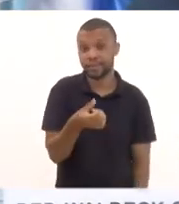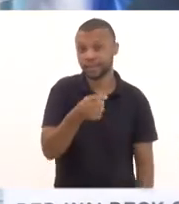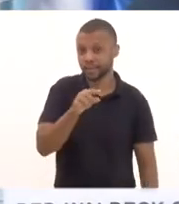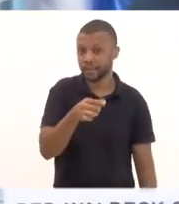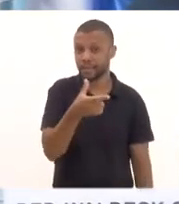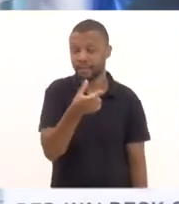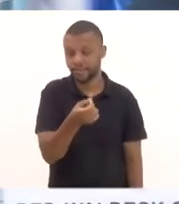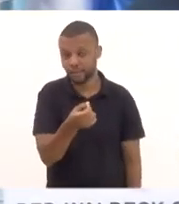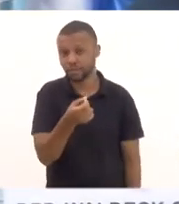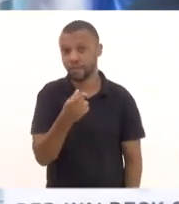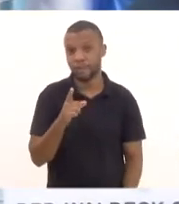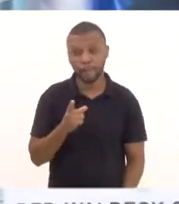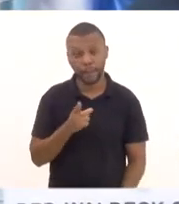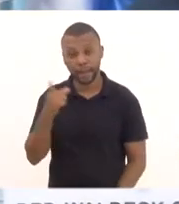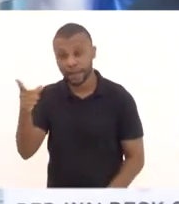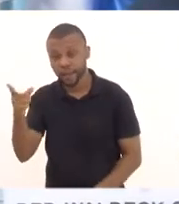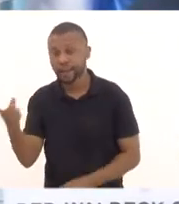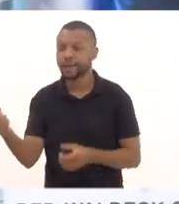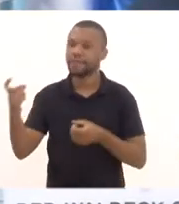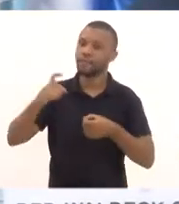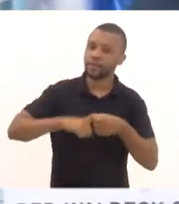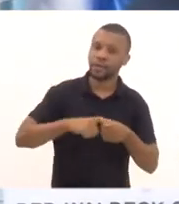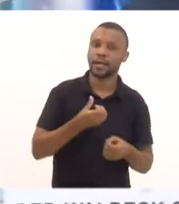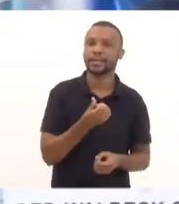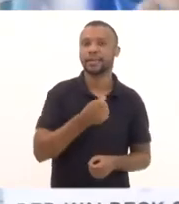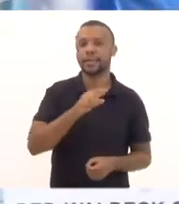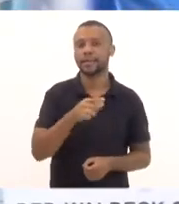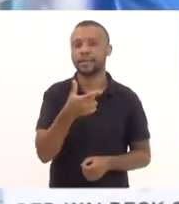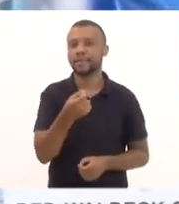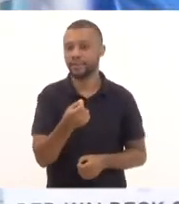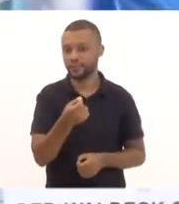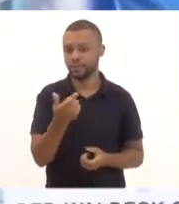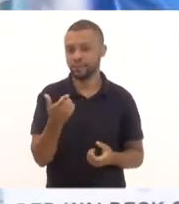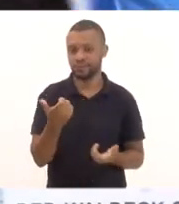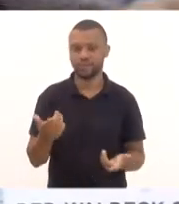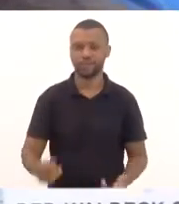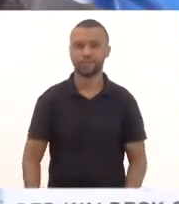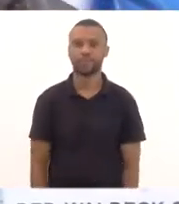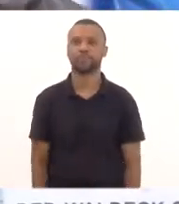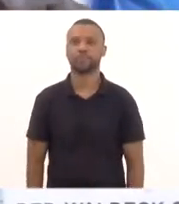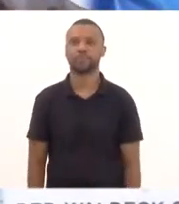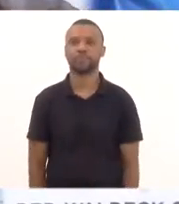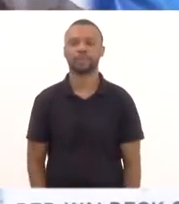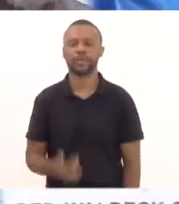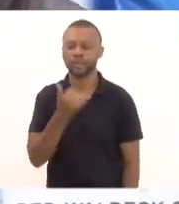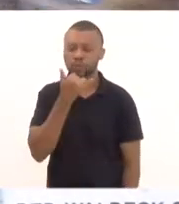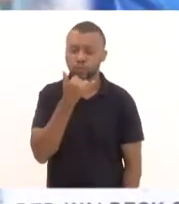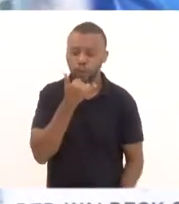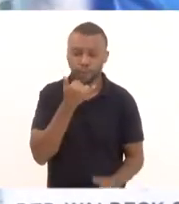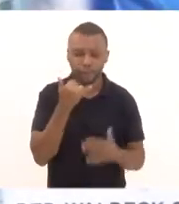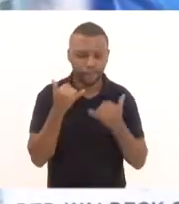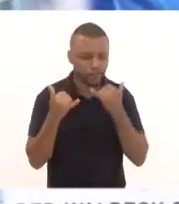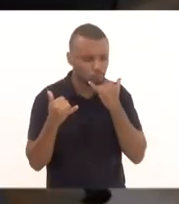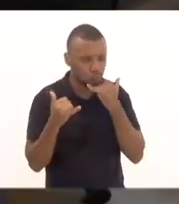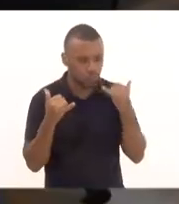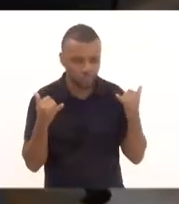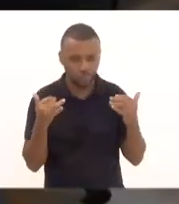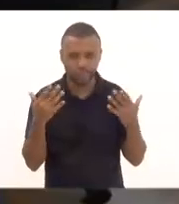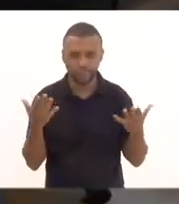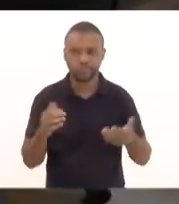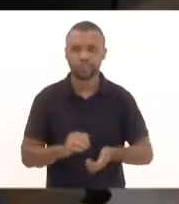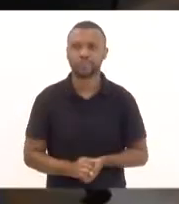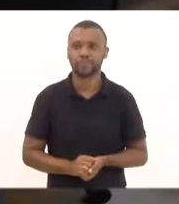essa minha minha clareza aqui nesse momento vou passar a palavra aula deputados posso pedir depois na Valdete ele é marca